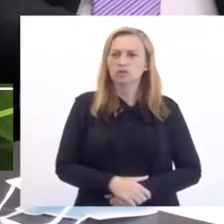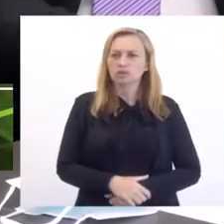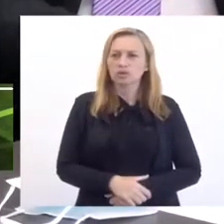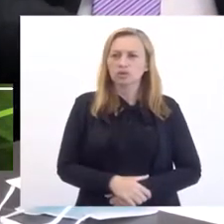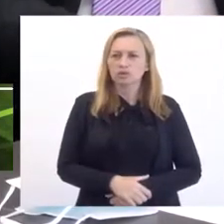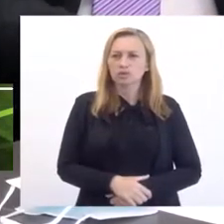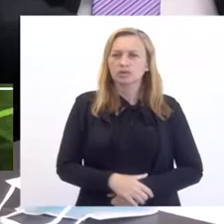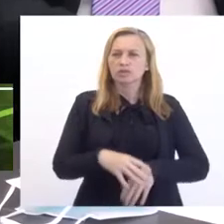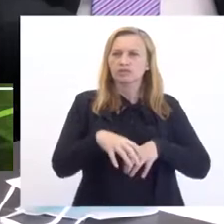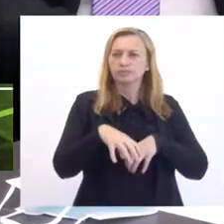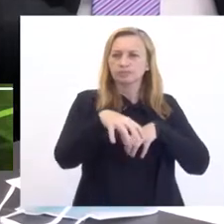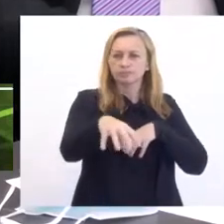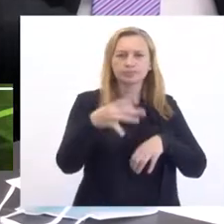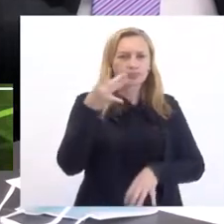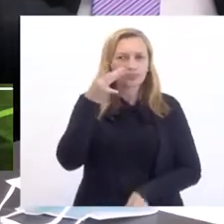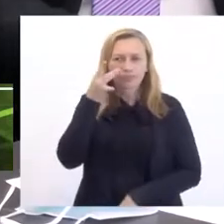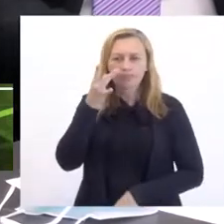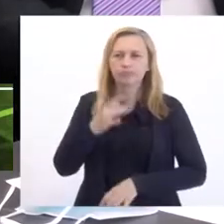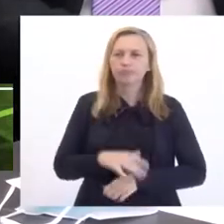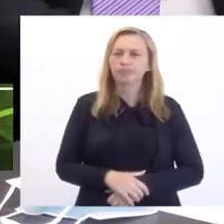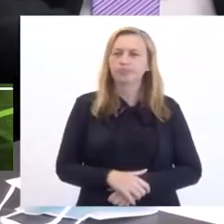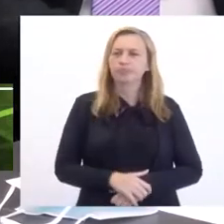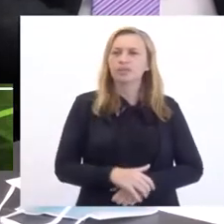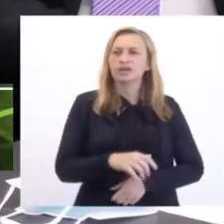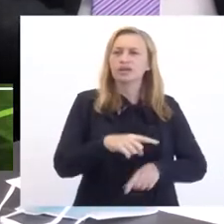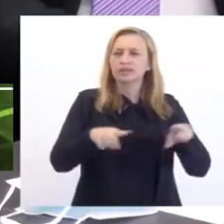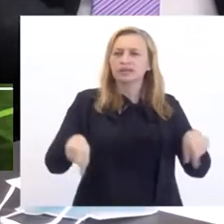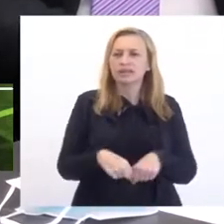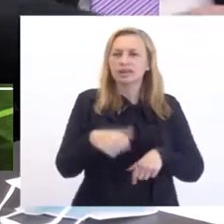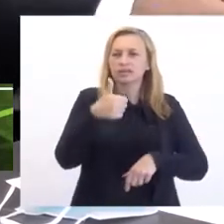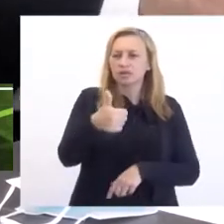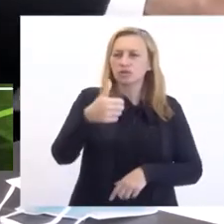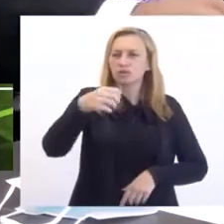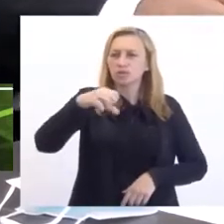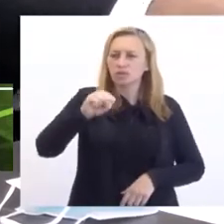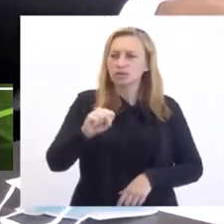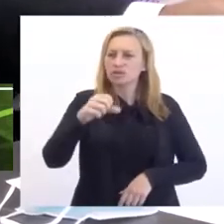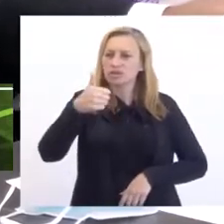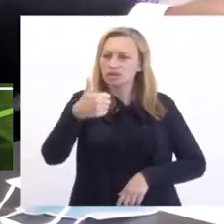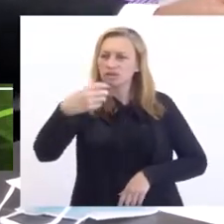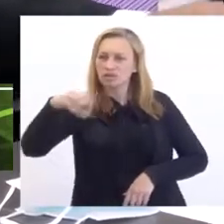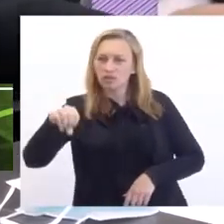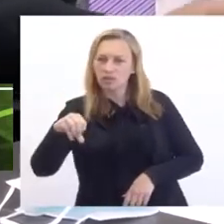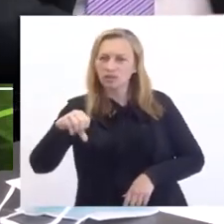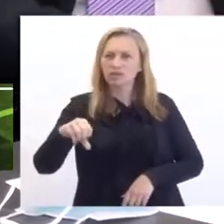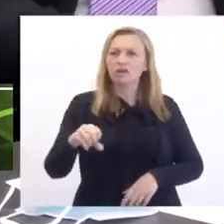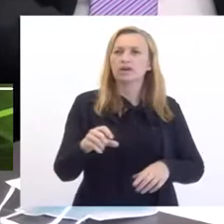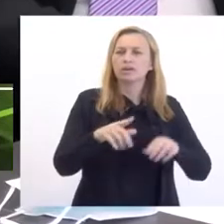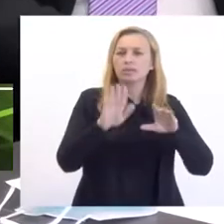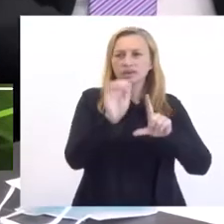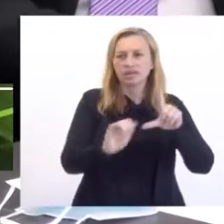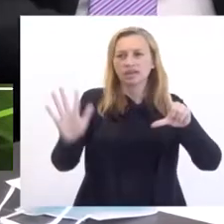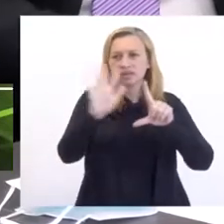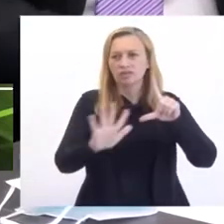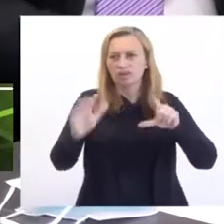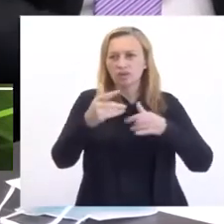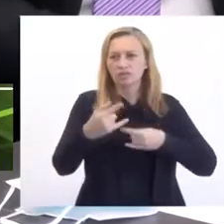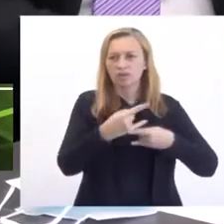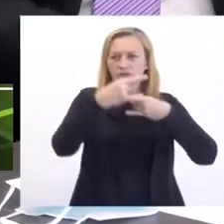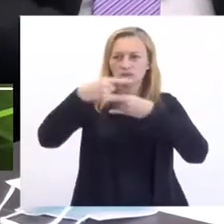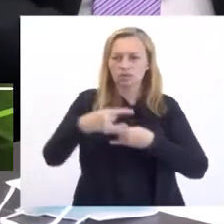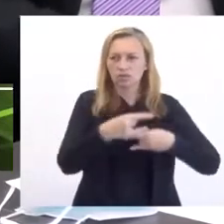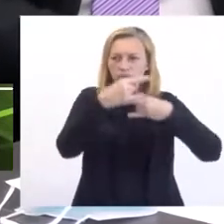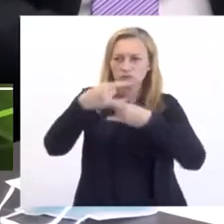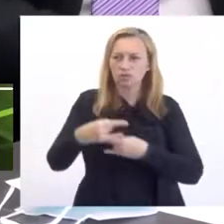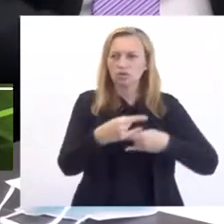forma semipresencial, na sala 1809, por meio de plataforma Zoom, conforme o edital devidamente publicado, com a seguinte ordem